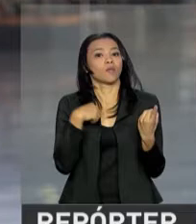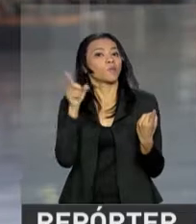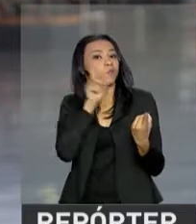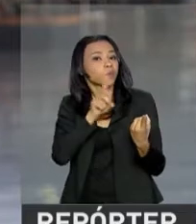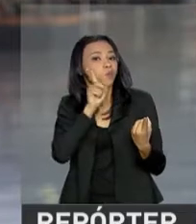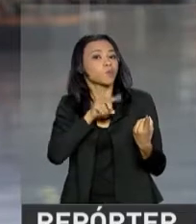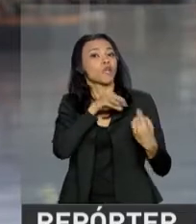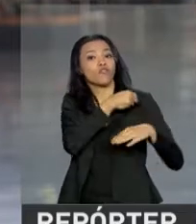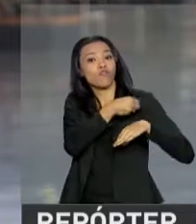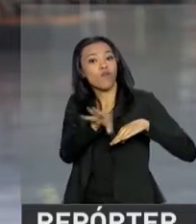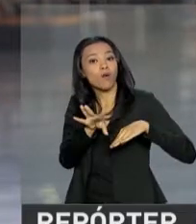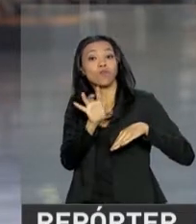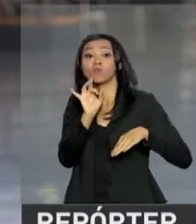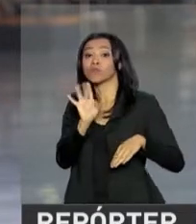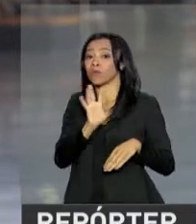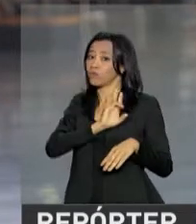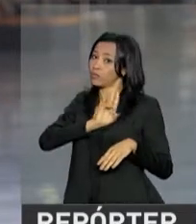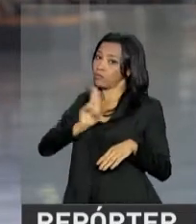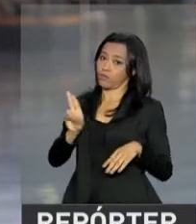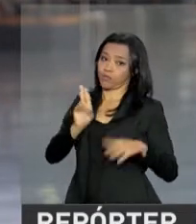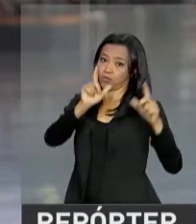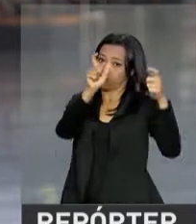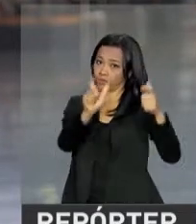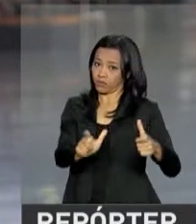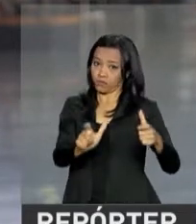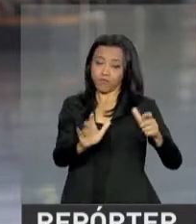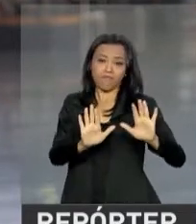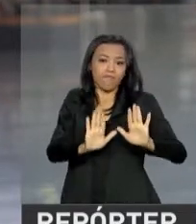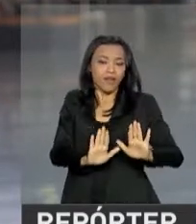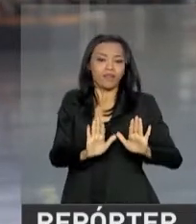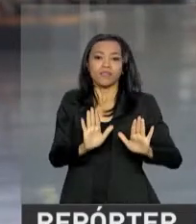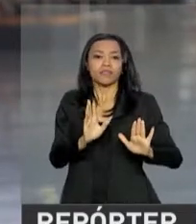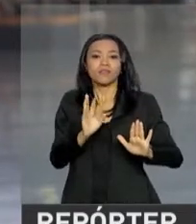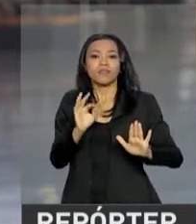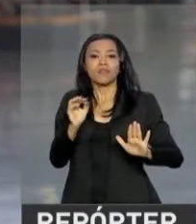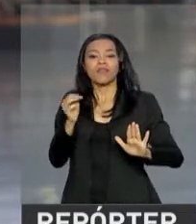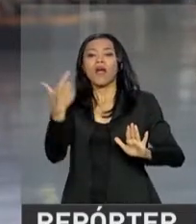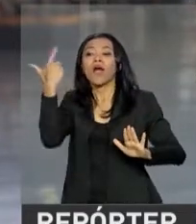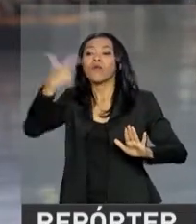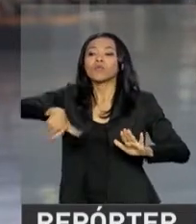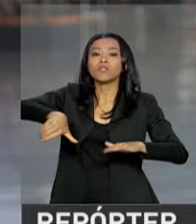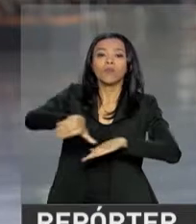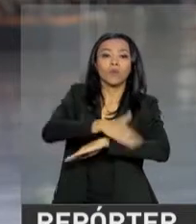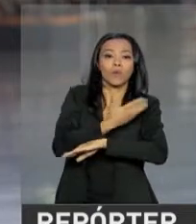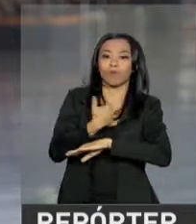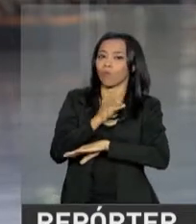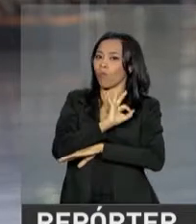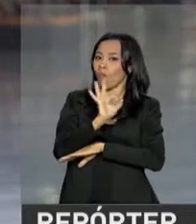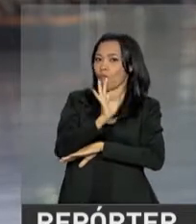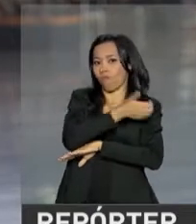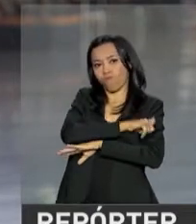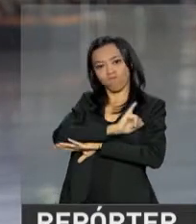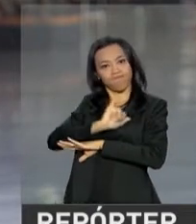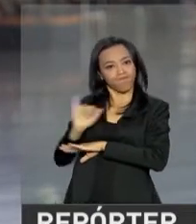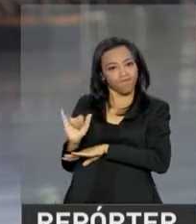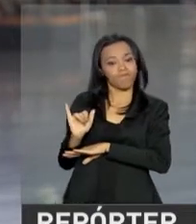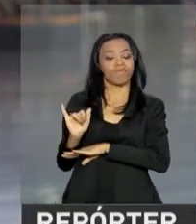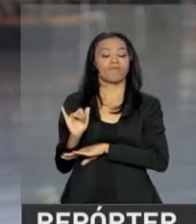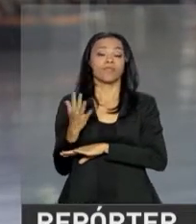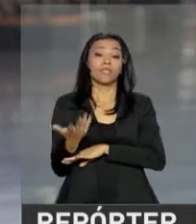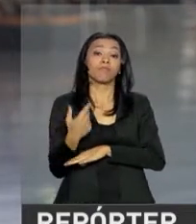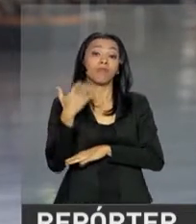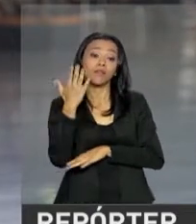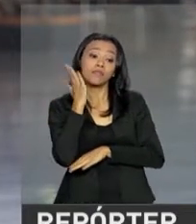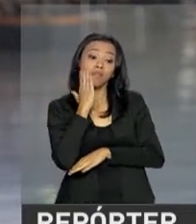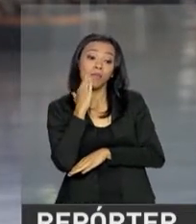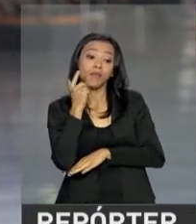informa apenas o nome dos abrigos, mas não especifica o endereço. A triagem com a nacionalidade das